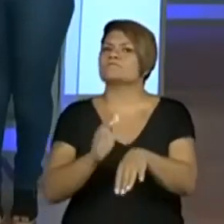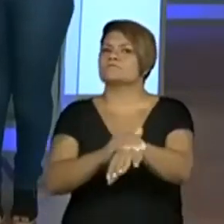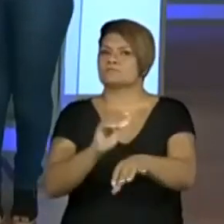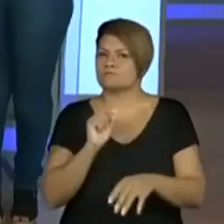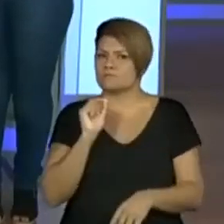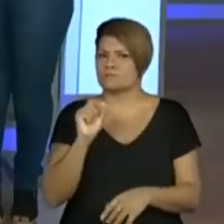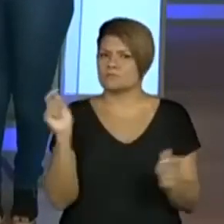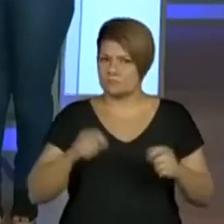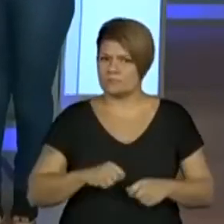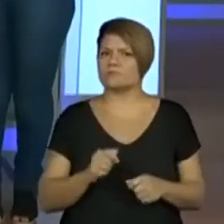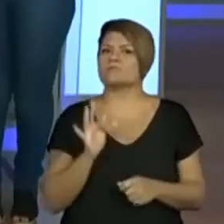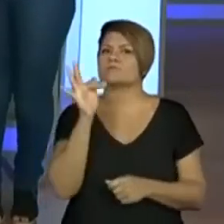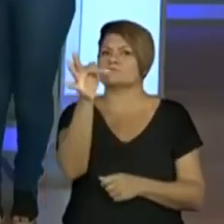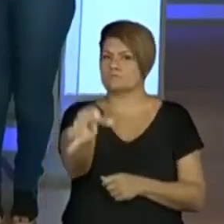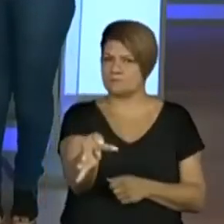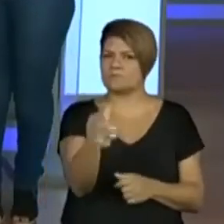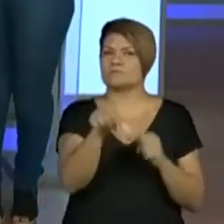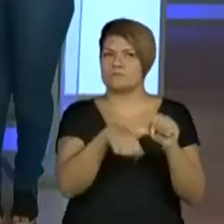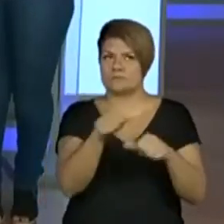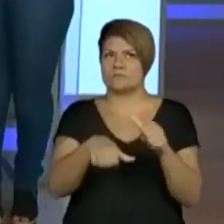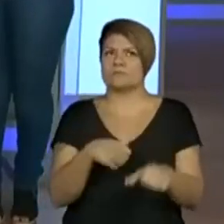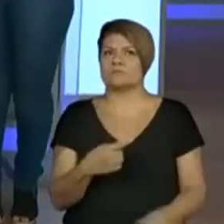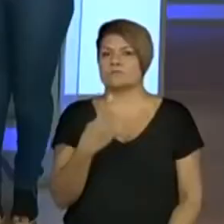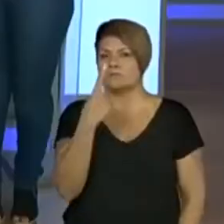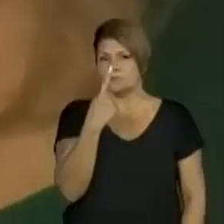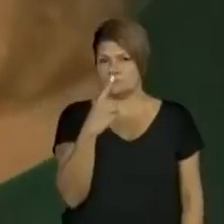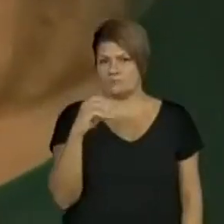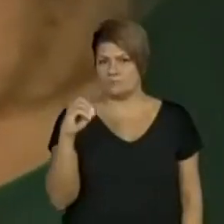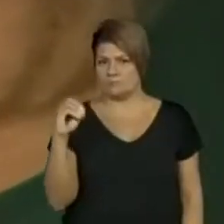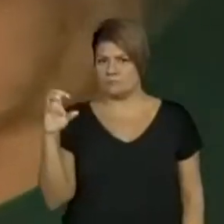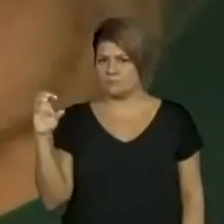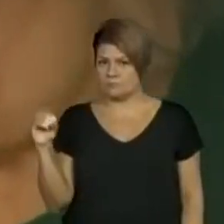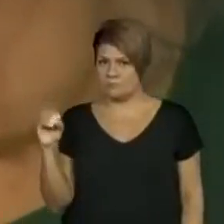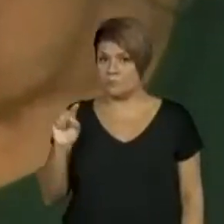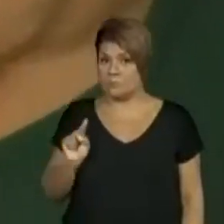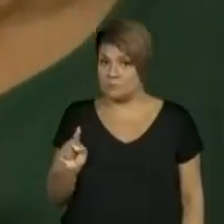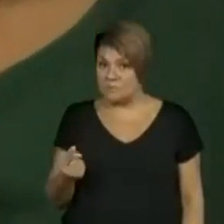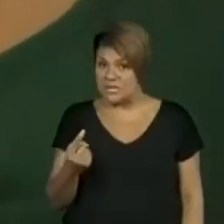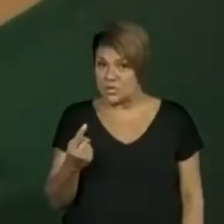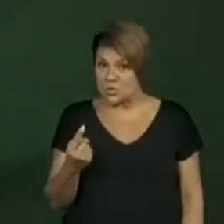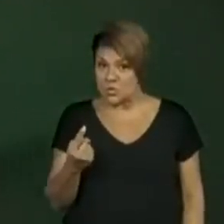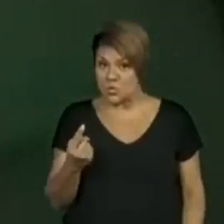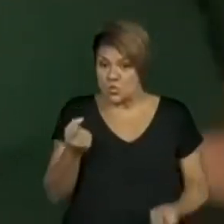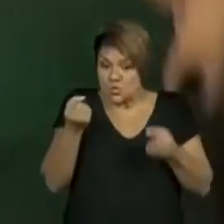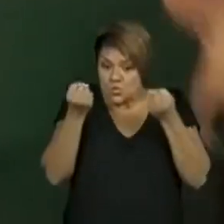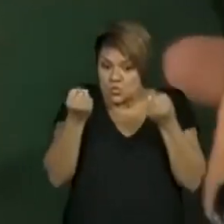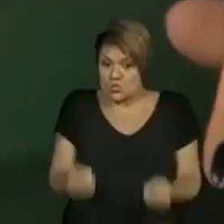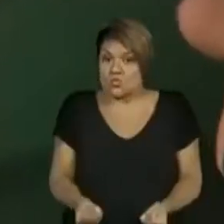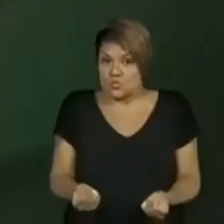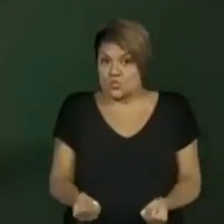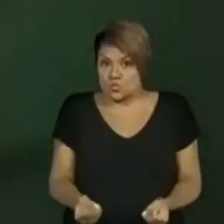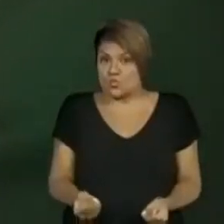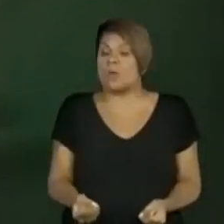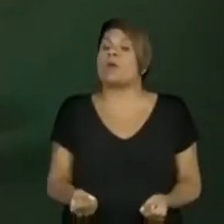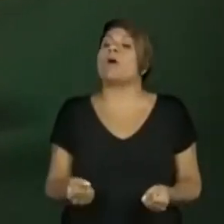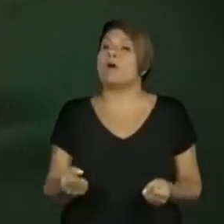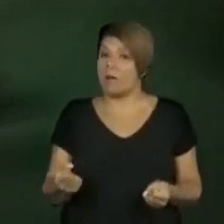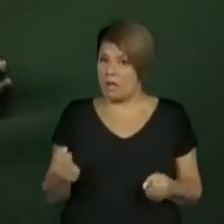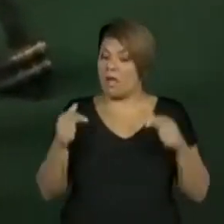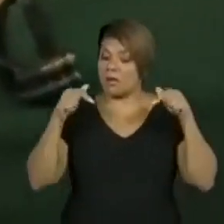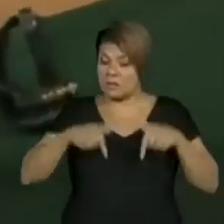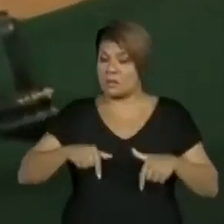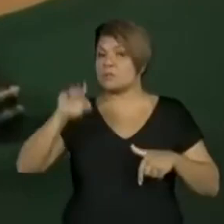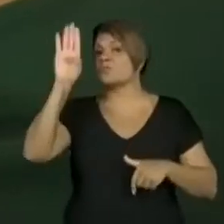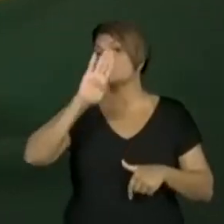gente pode mudar lá na frente 100 mil toneladas deste copinho aqui aqui no Brasil são